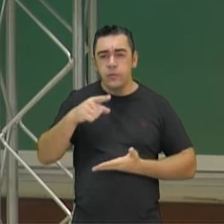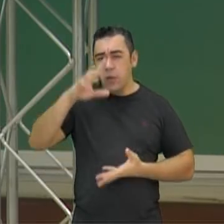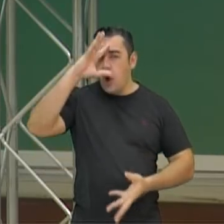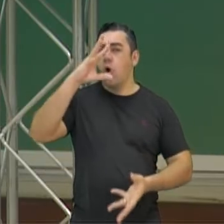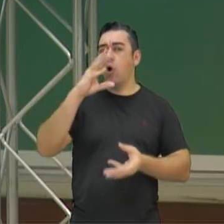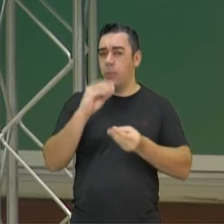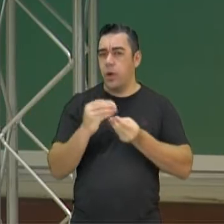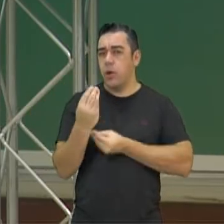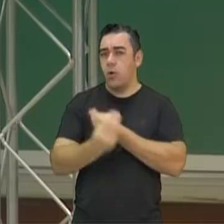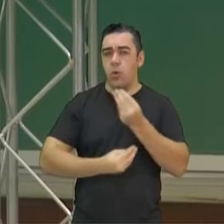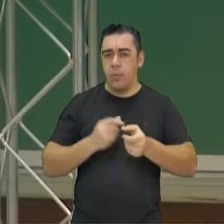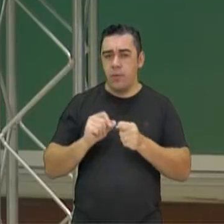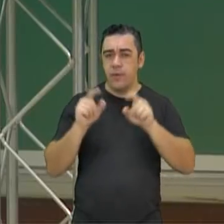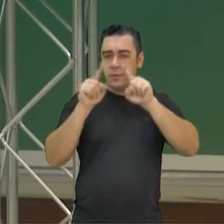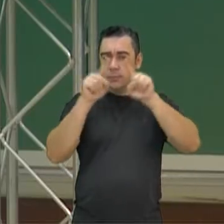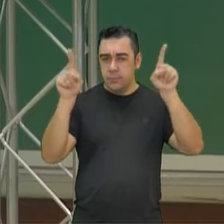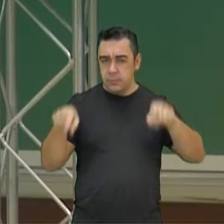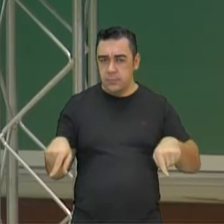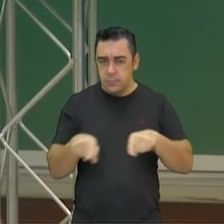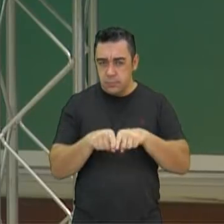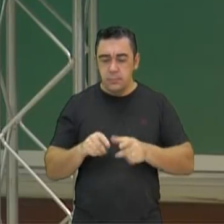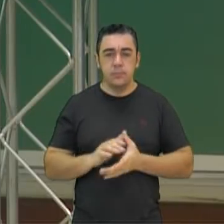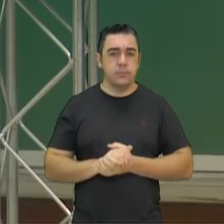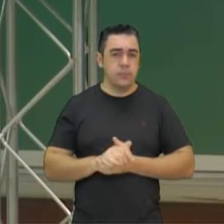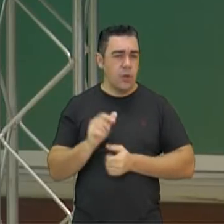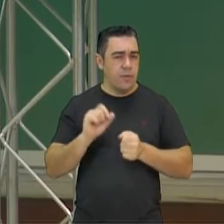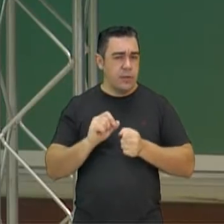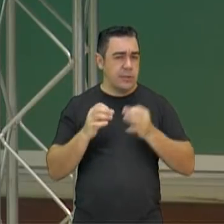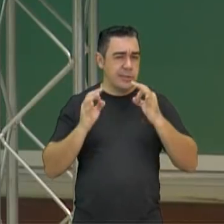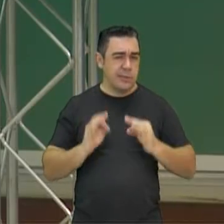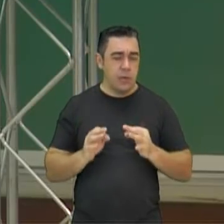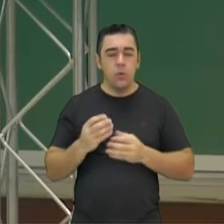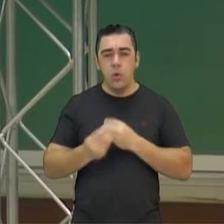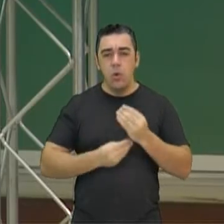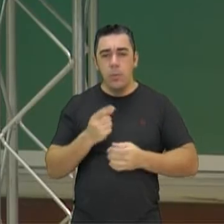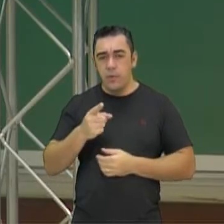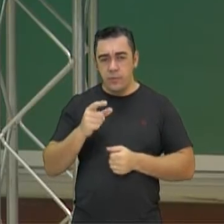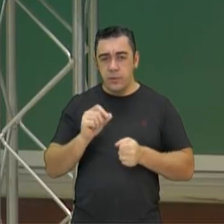entender a montagem do tabuleiro e você ver ali o tabuleiro montado de forma errada, você vai